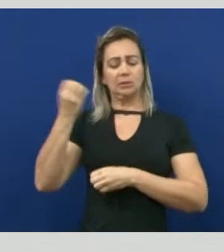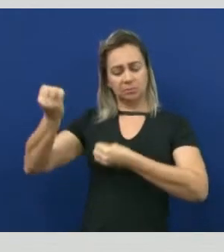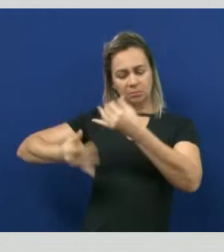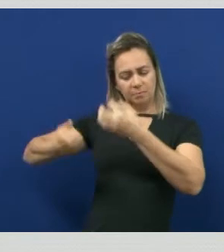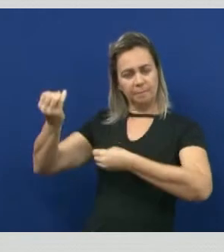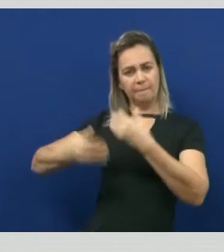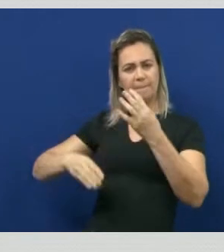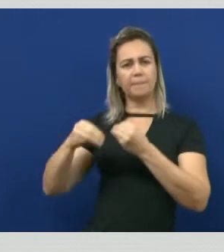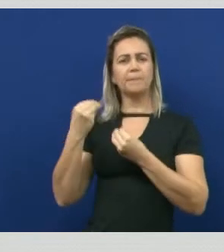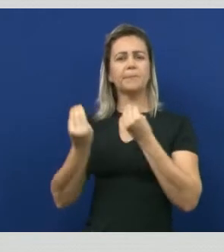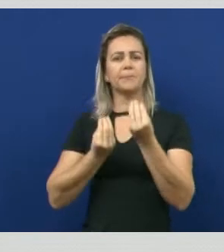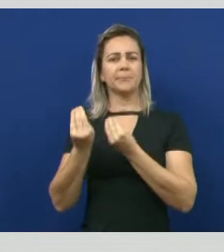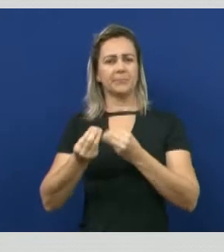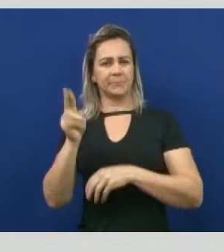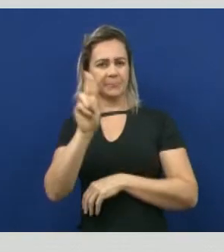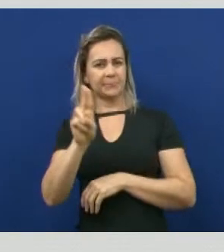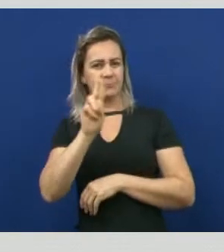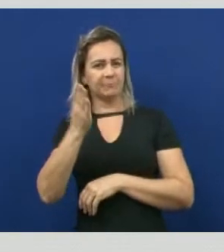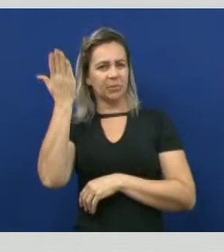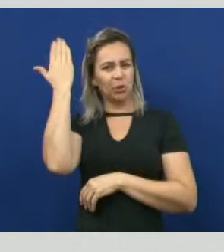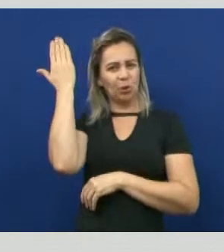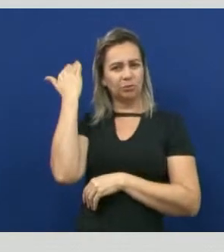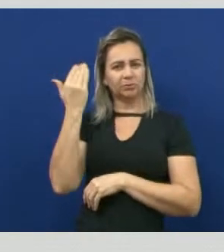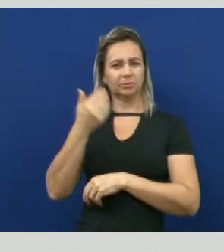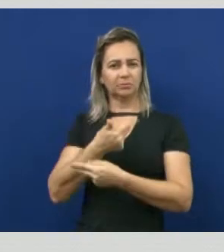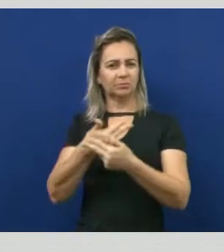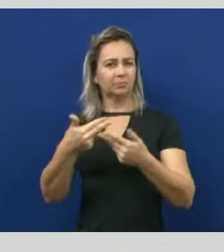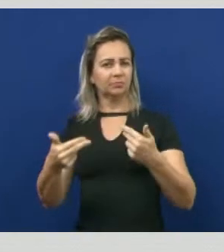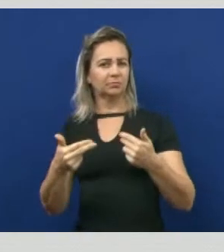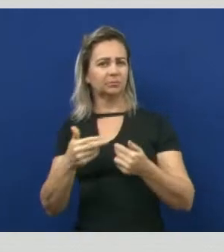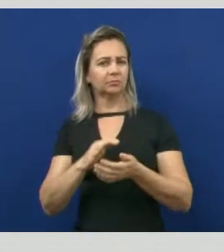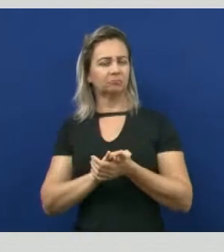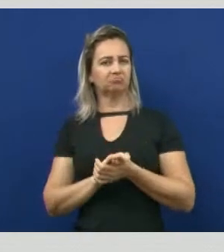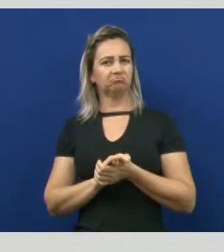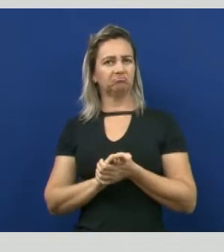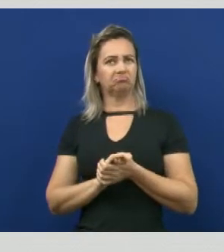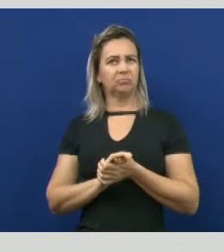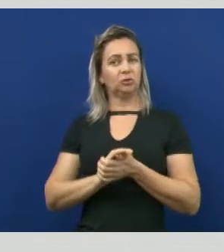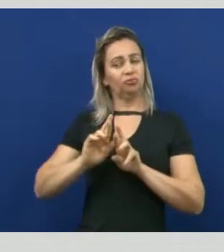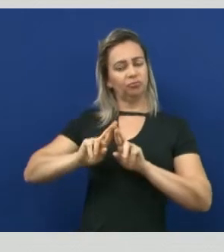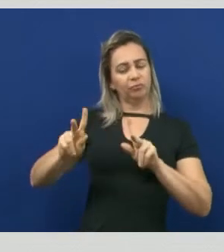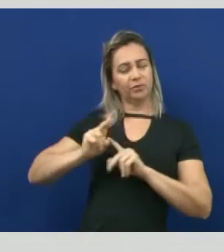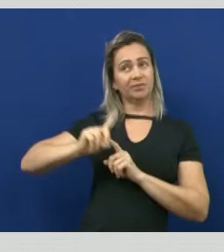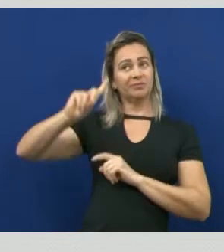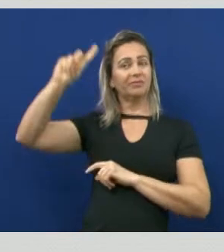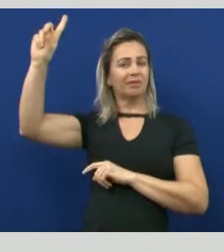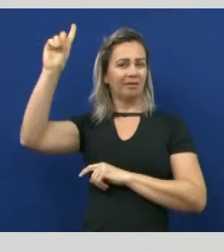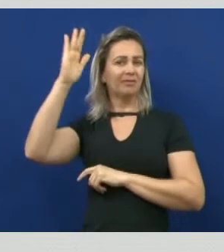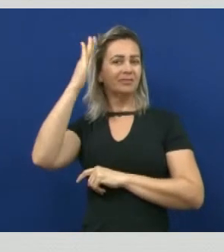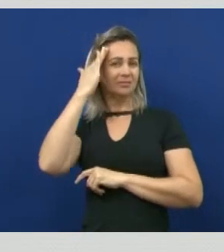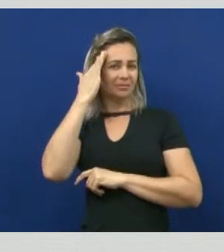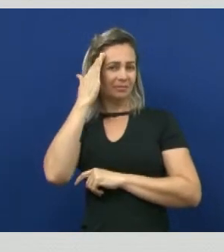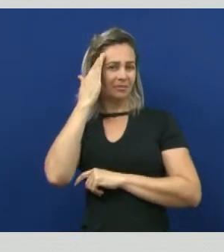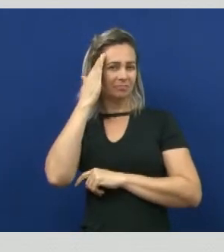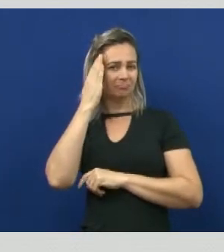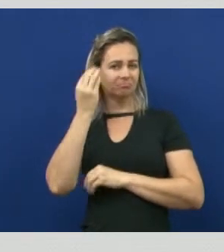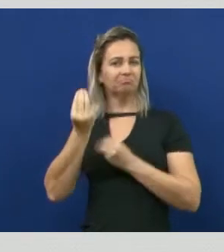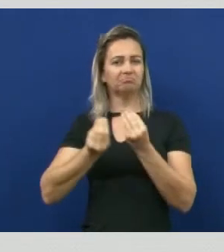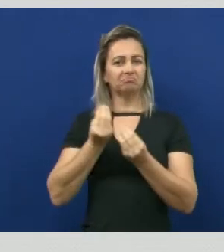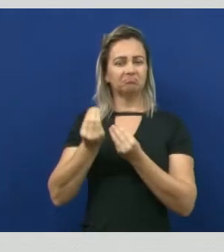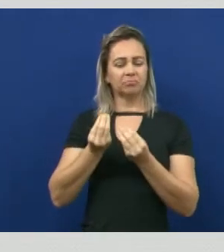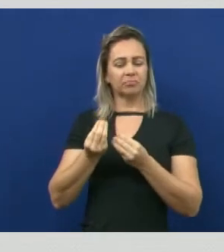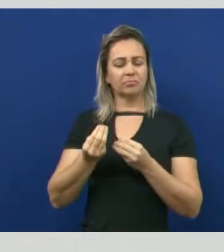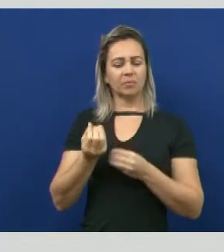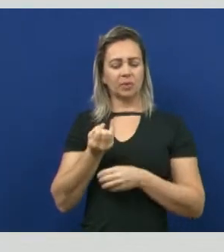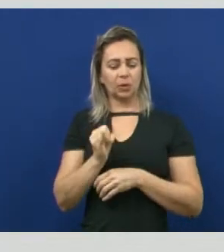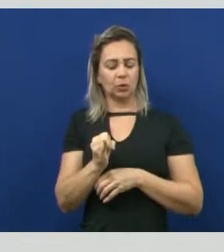explicar utilizando outros elementos a não ser o divino, certo? Era uma explicação diferente, principalmente se